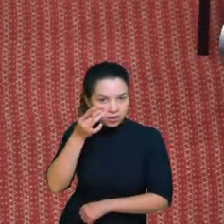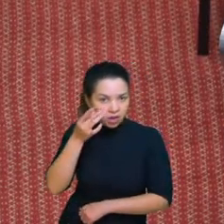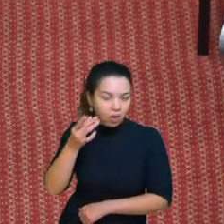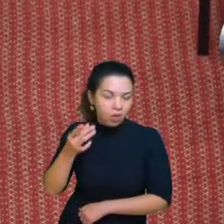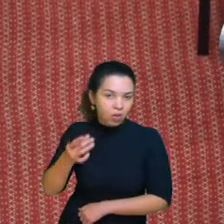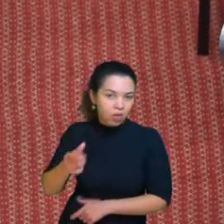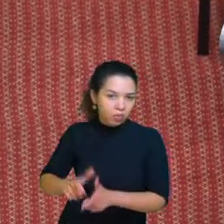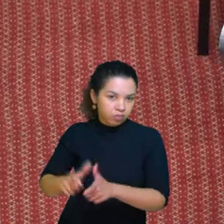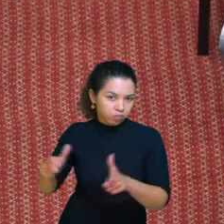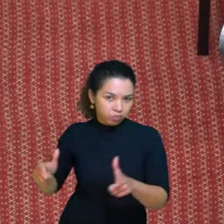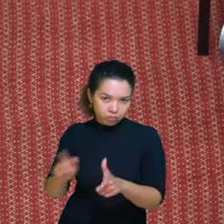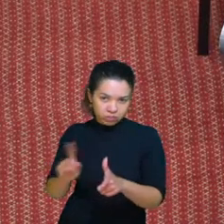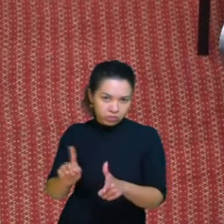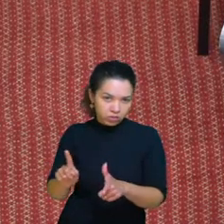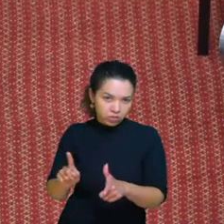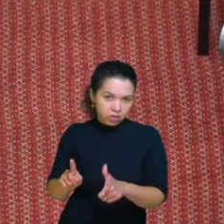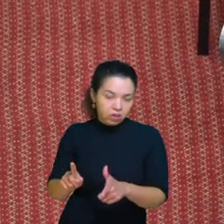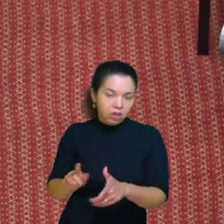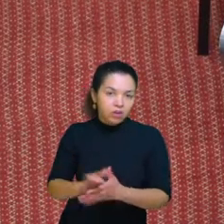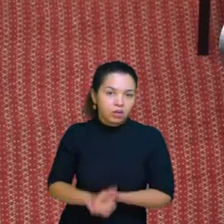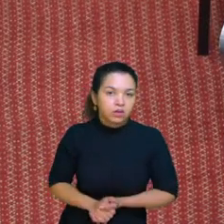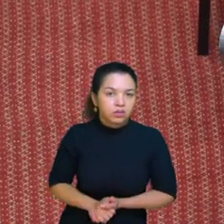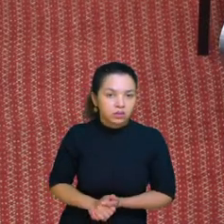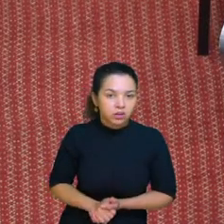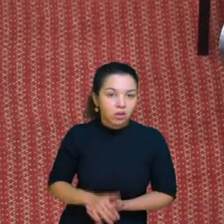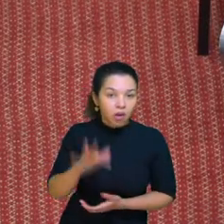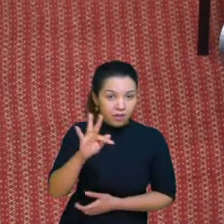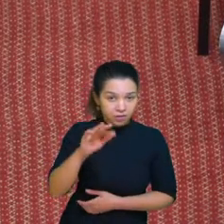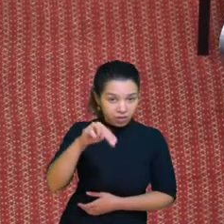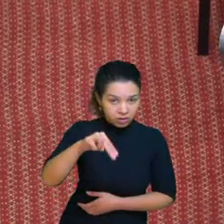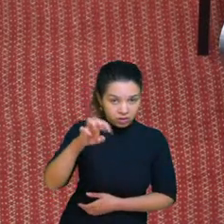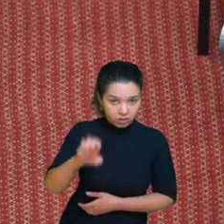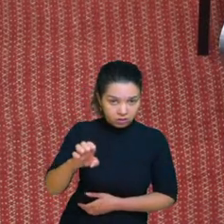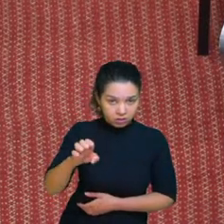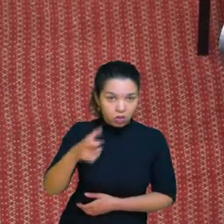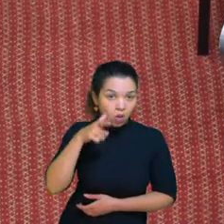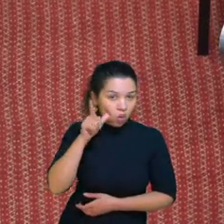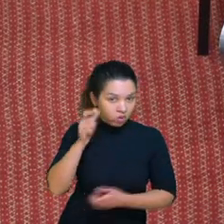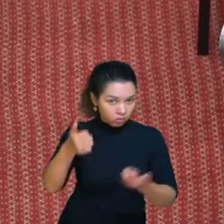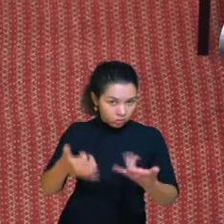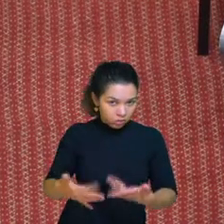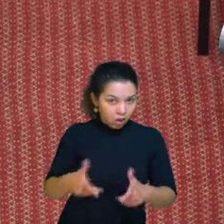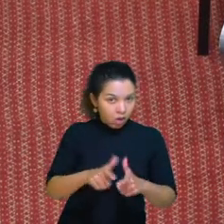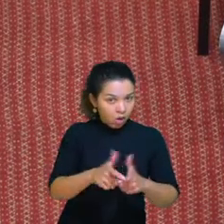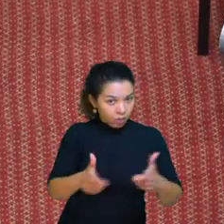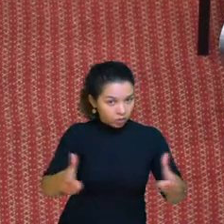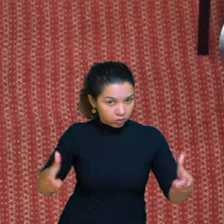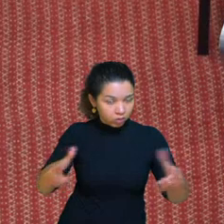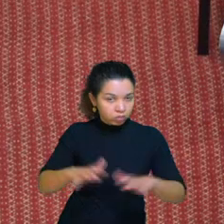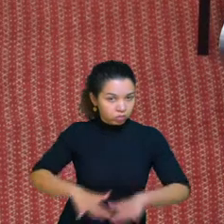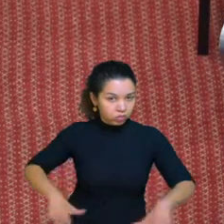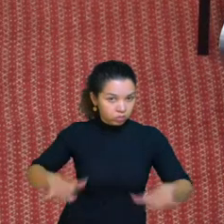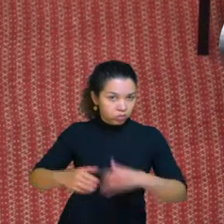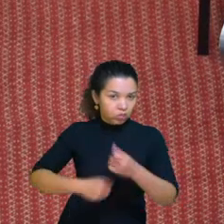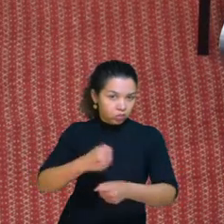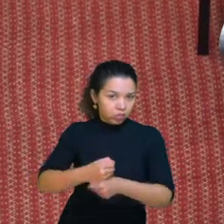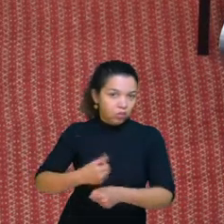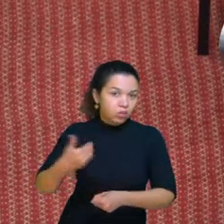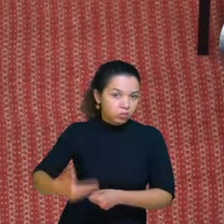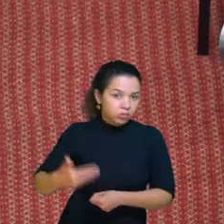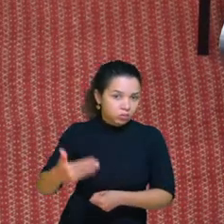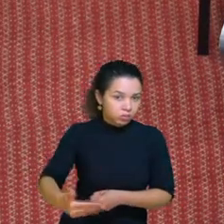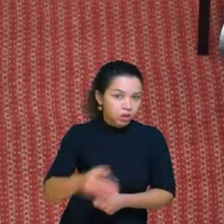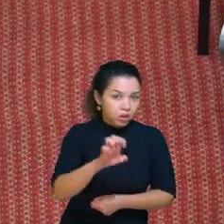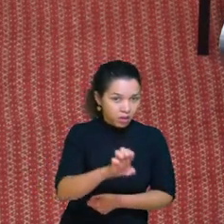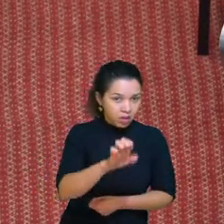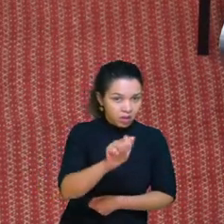como um todo acho que isso foi isso que foi dito pela fnd ontem não é Aumentou como um todo ao passar dos anos e emad